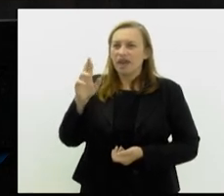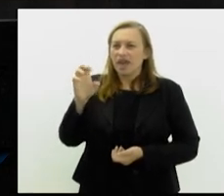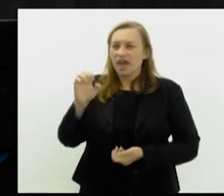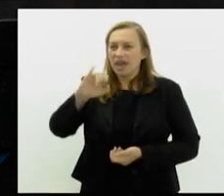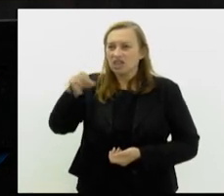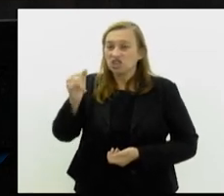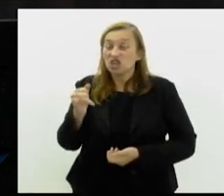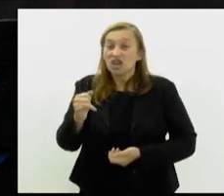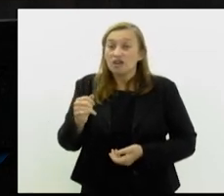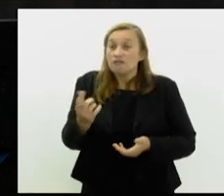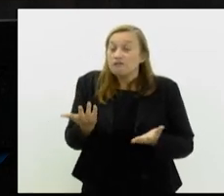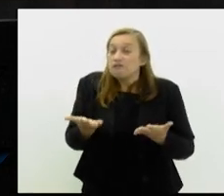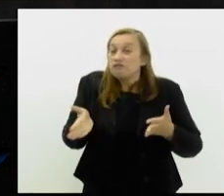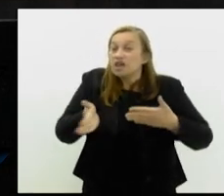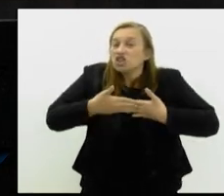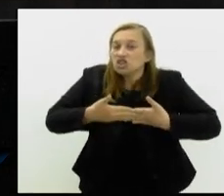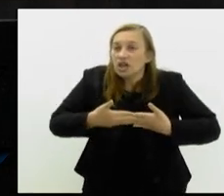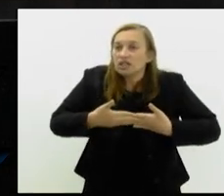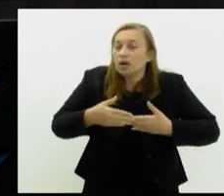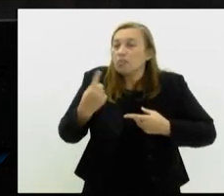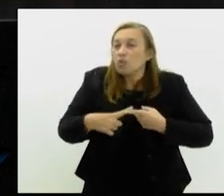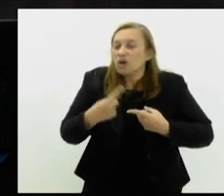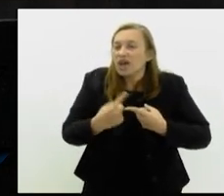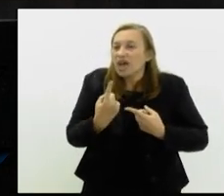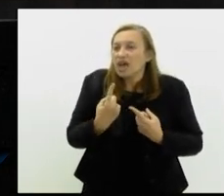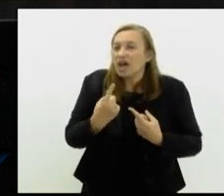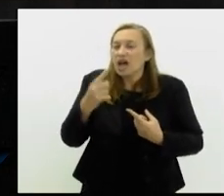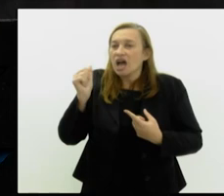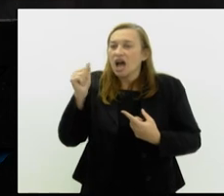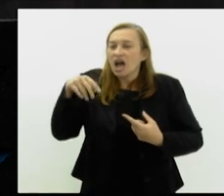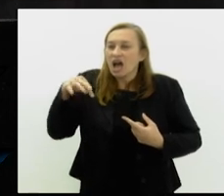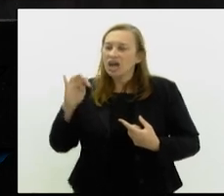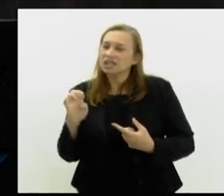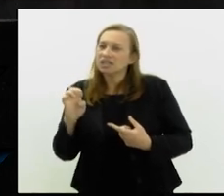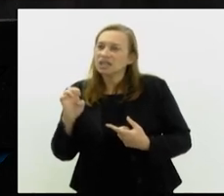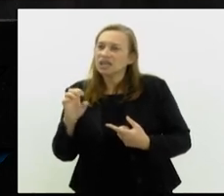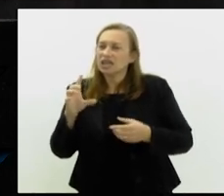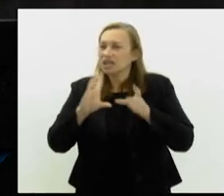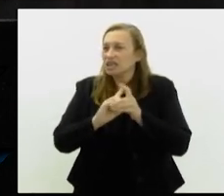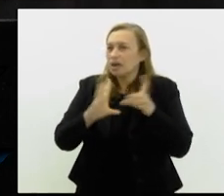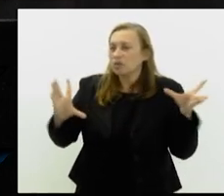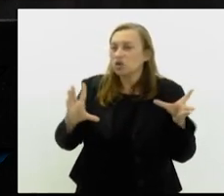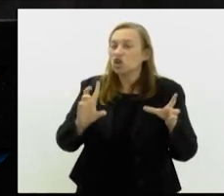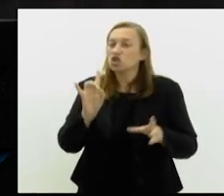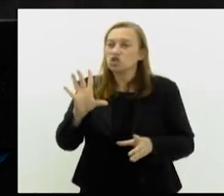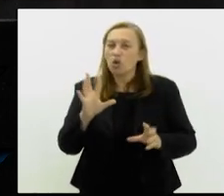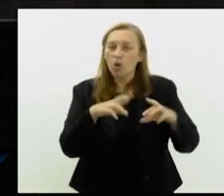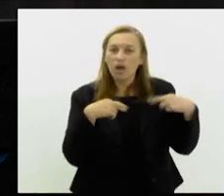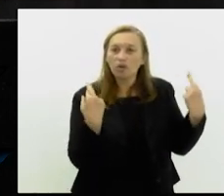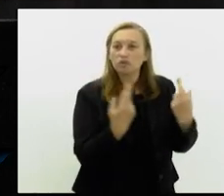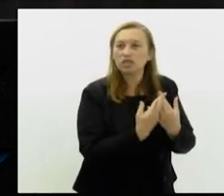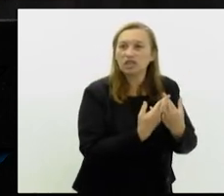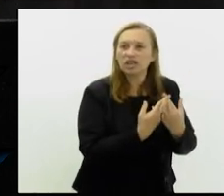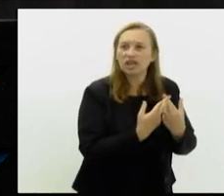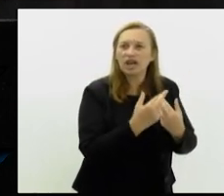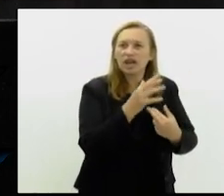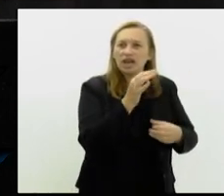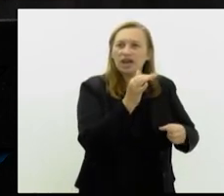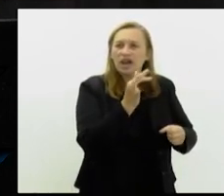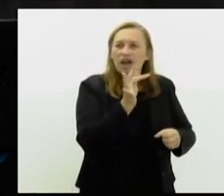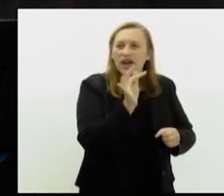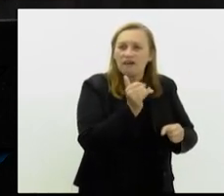fechada por ser antidemocrata pra e porque a fier só reunia fascistas evangélicos e